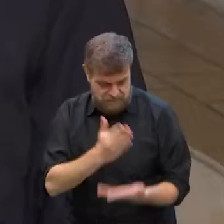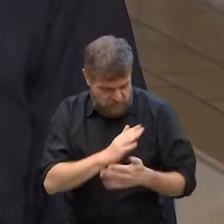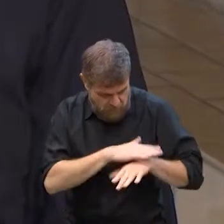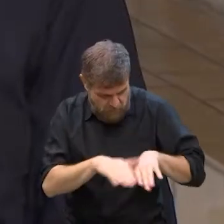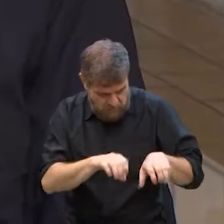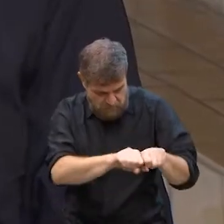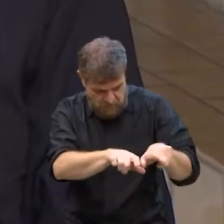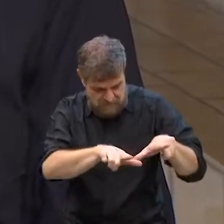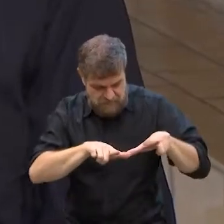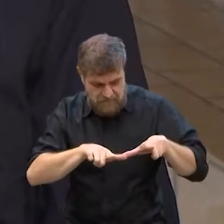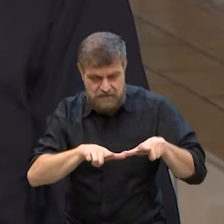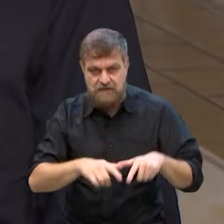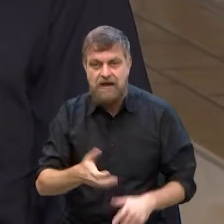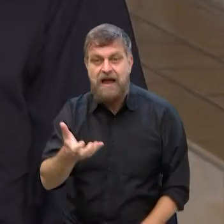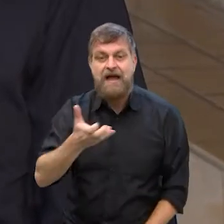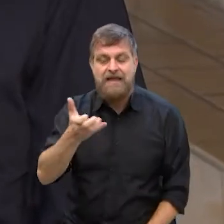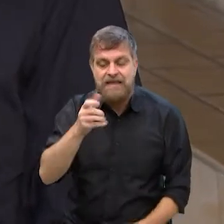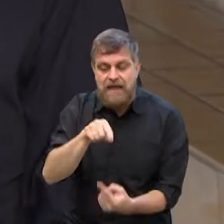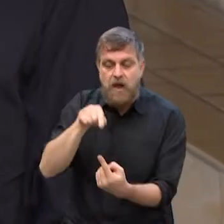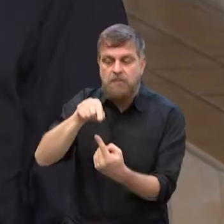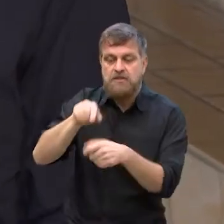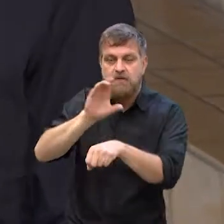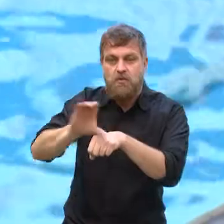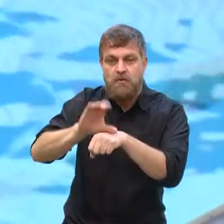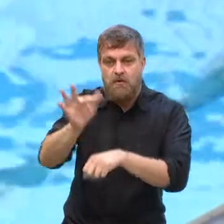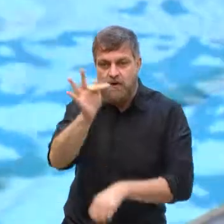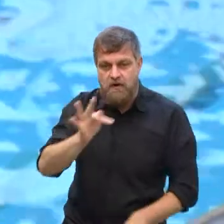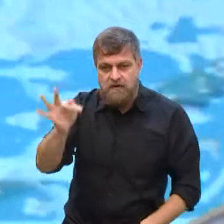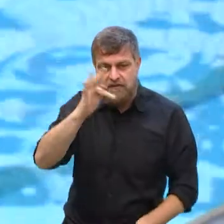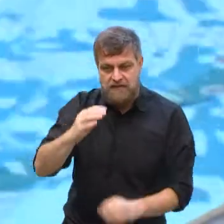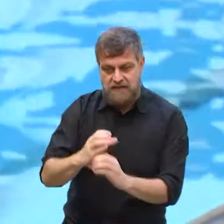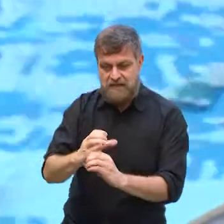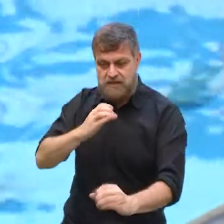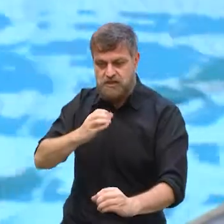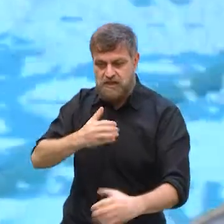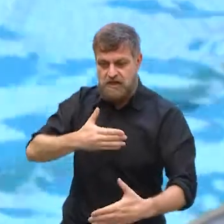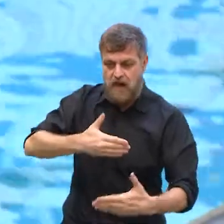do tempo, e você queria fazer engenharia mecatrônica?